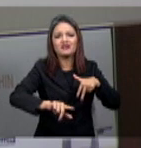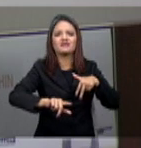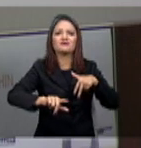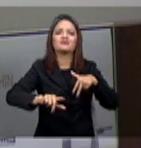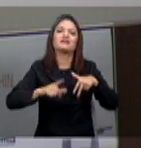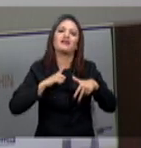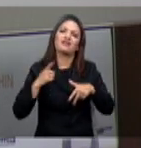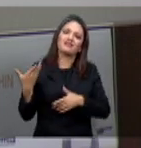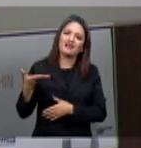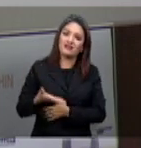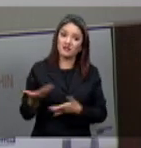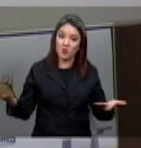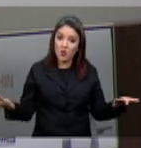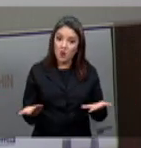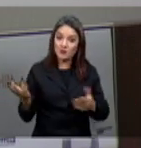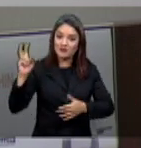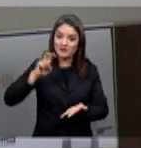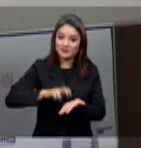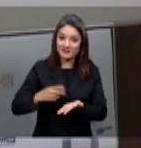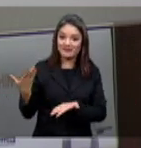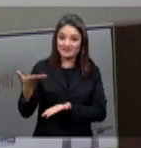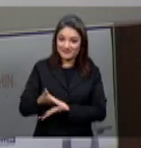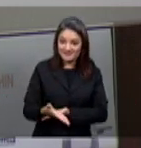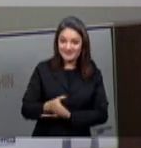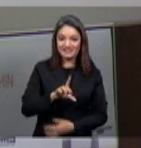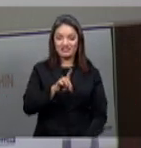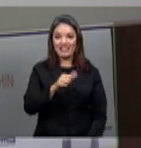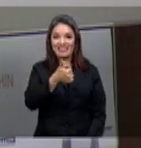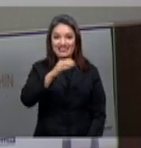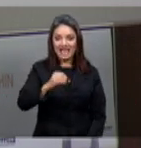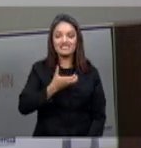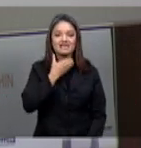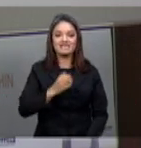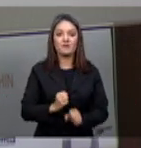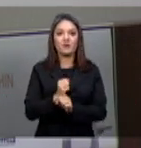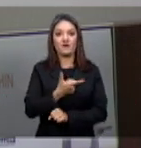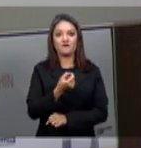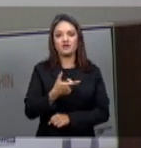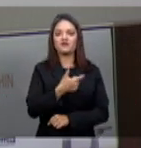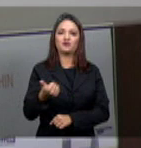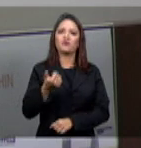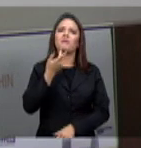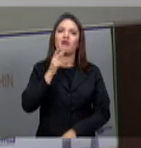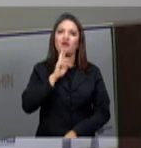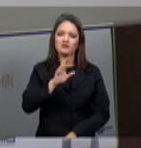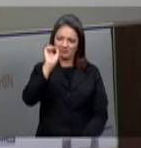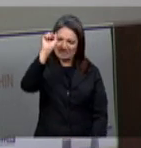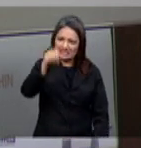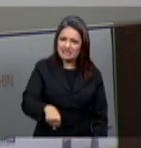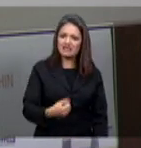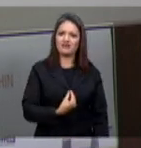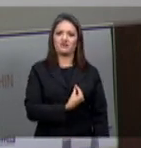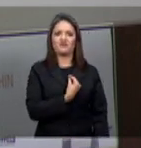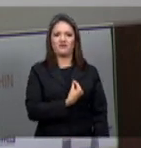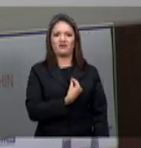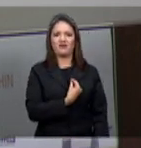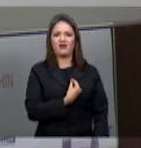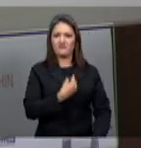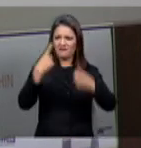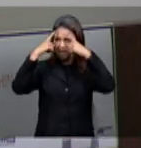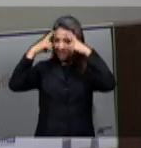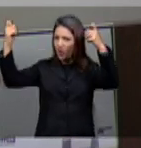vieram na manhã de hoje Dez de Dezembro 2028 para dizer sim a vida e não a